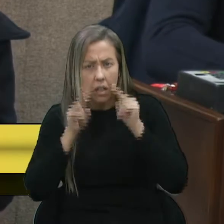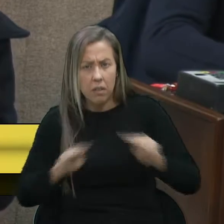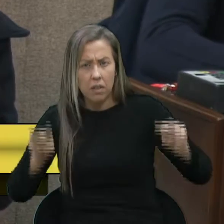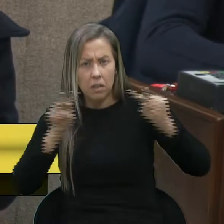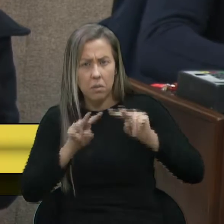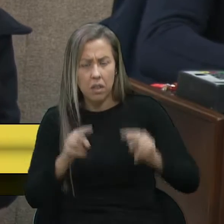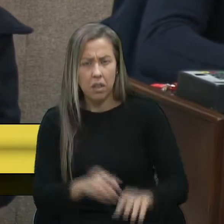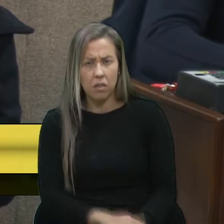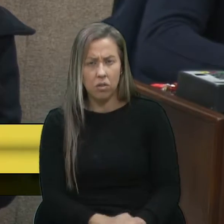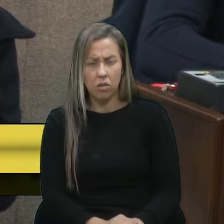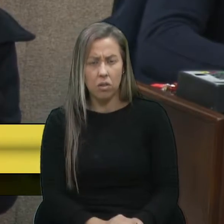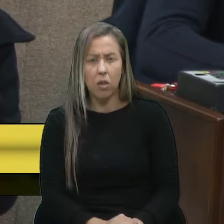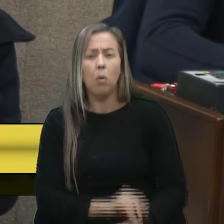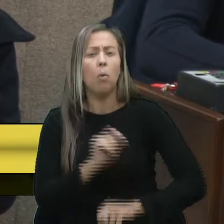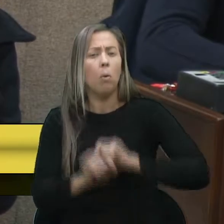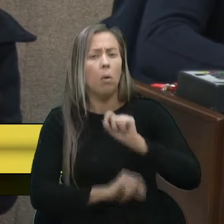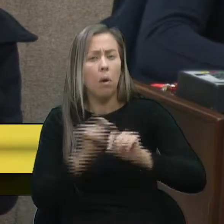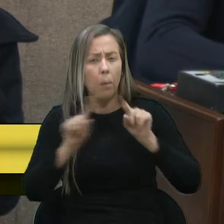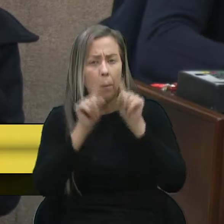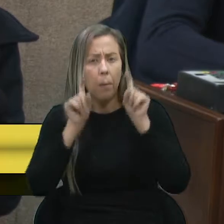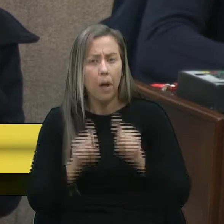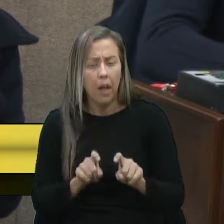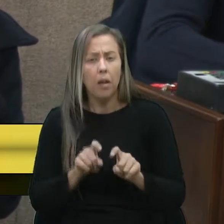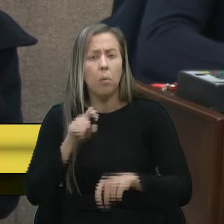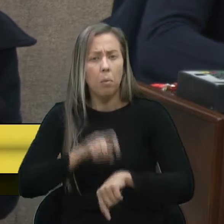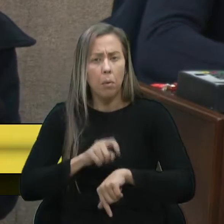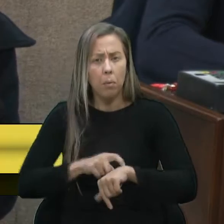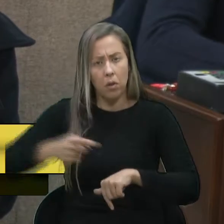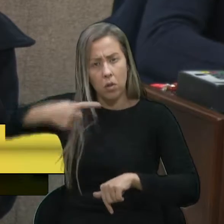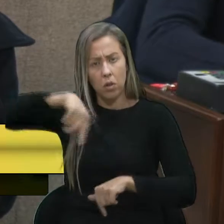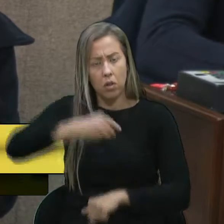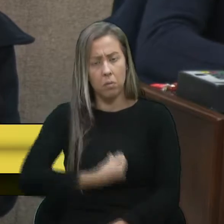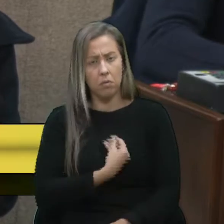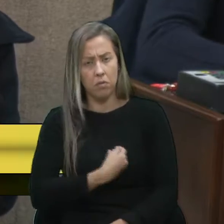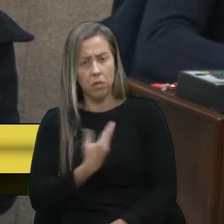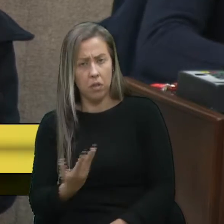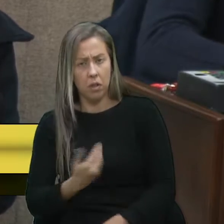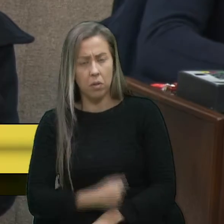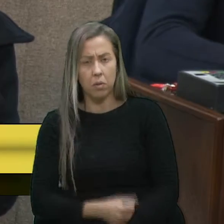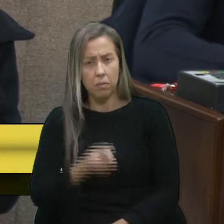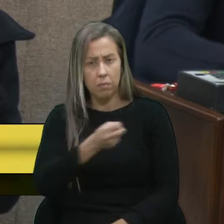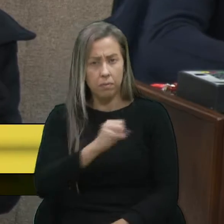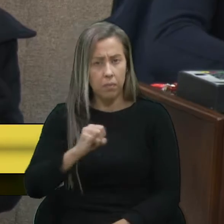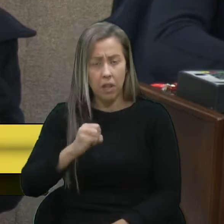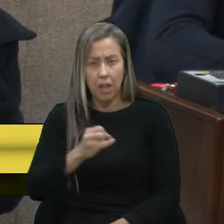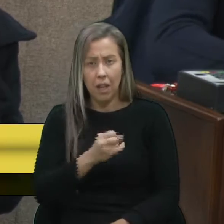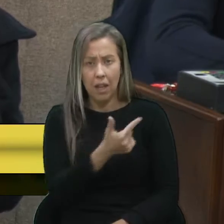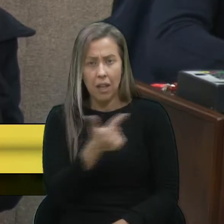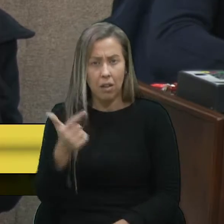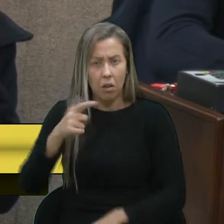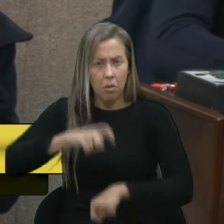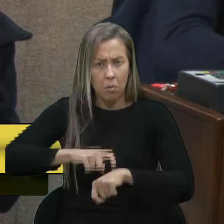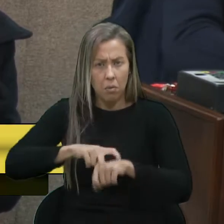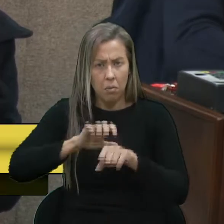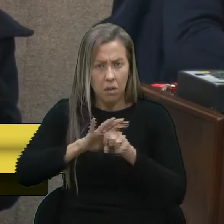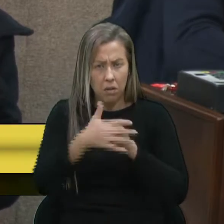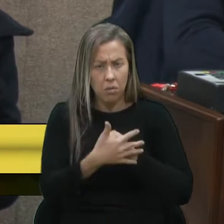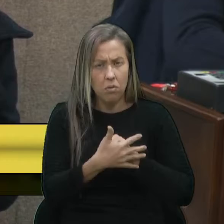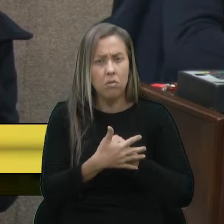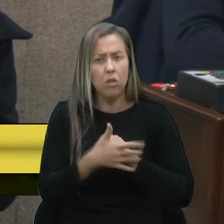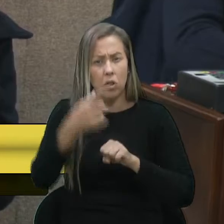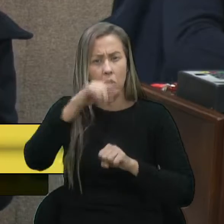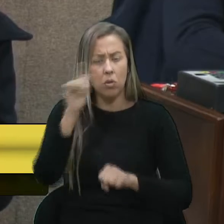visibilidade? Qual é a situação que nós estamos olhando? Se nem no momento de pandemia